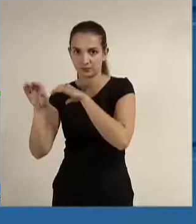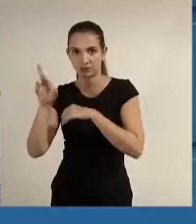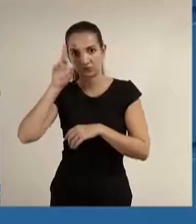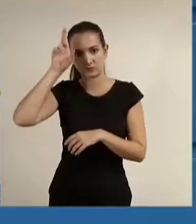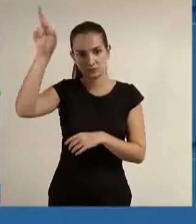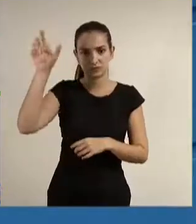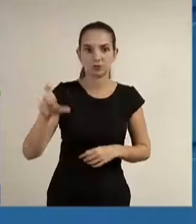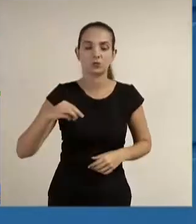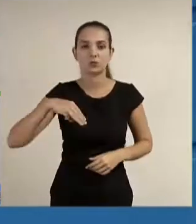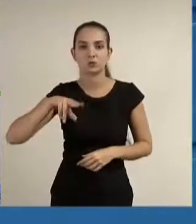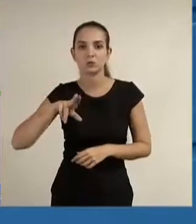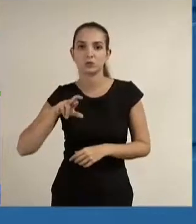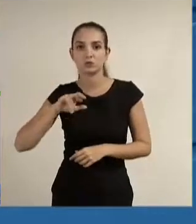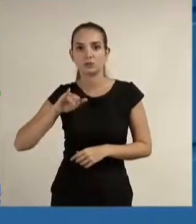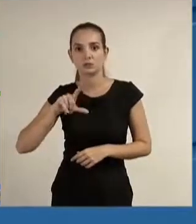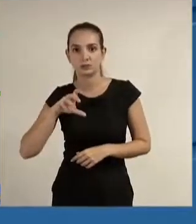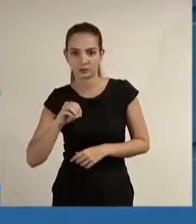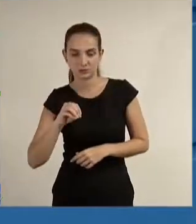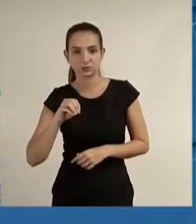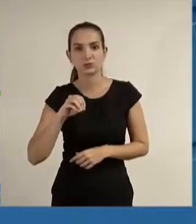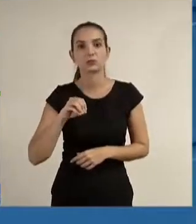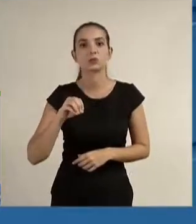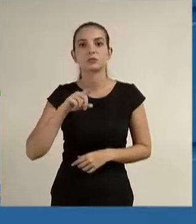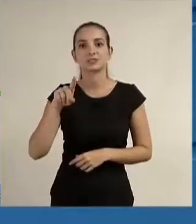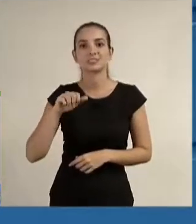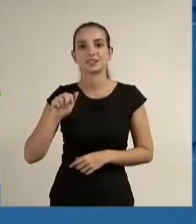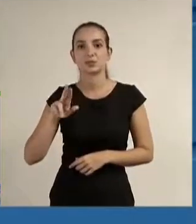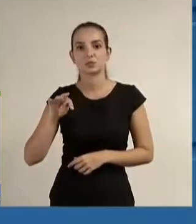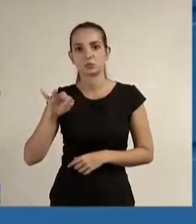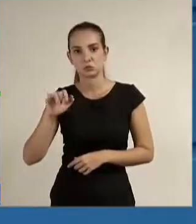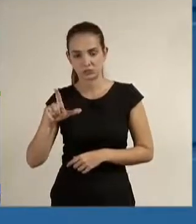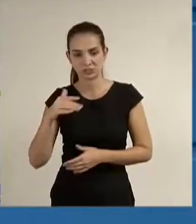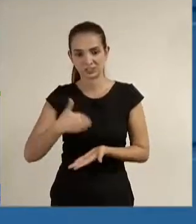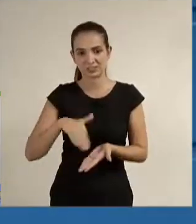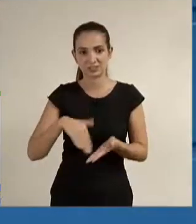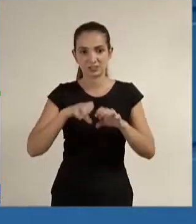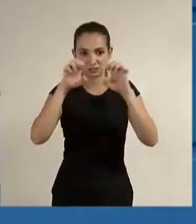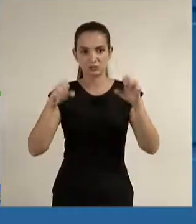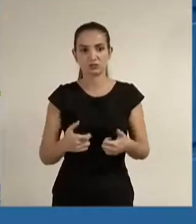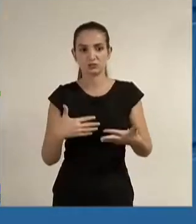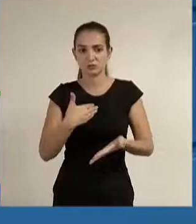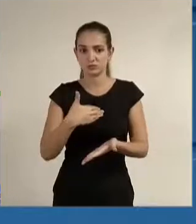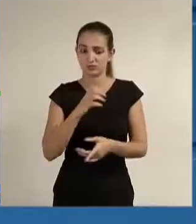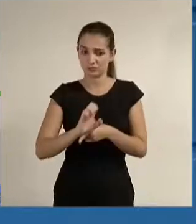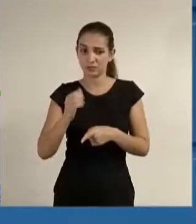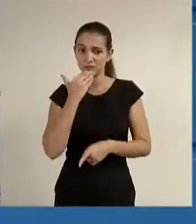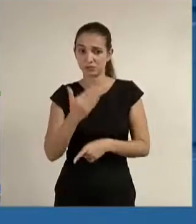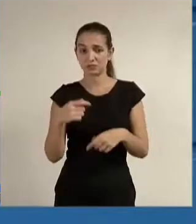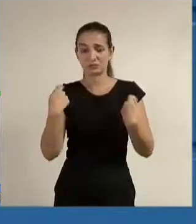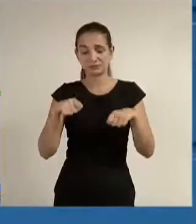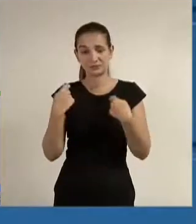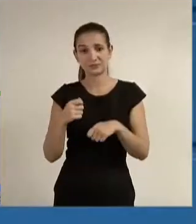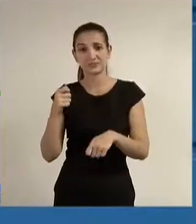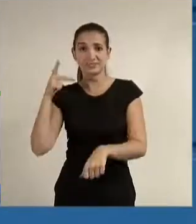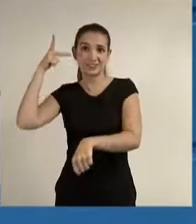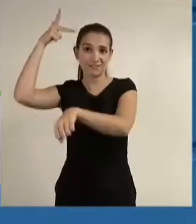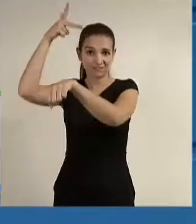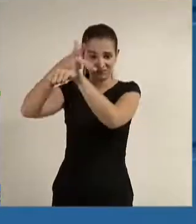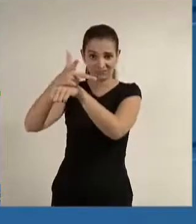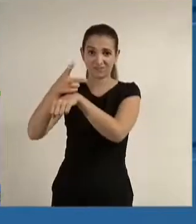excelentíssimo senhor Murilo Zawit, secretário de Estado de Infraestrutura, solicitando a instalação de redutores de velocidade